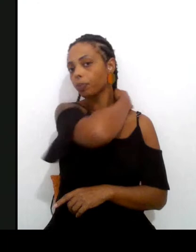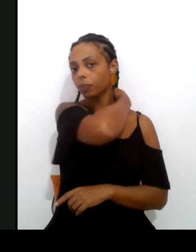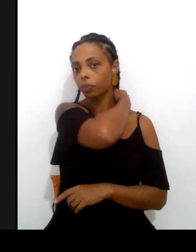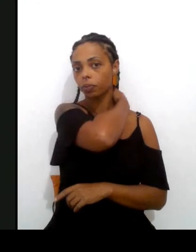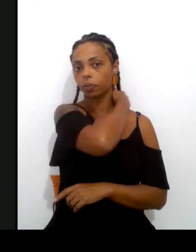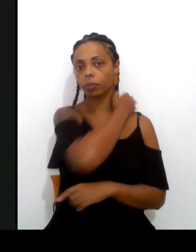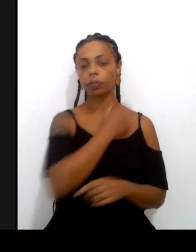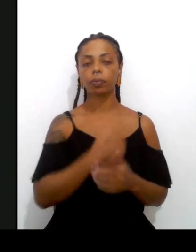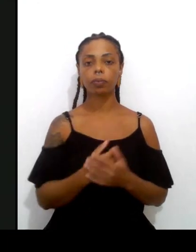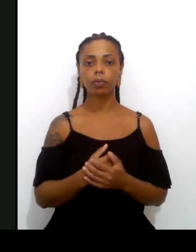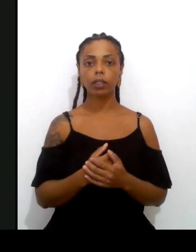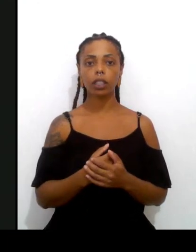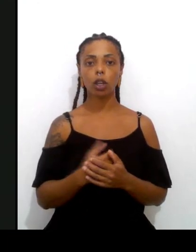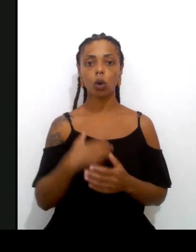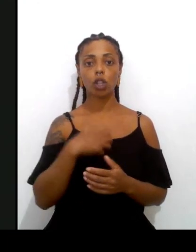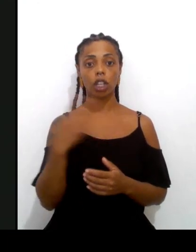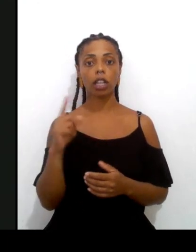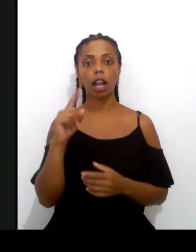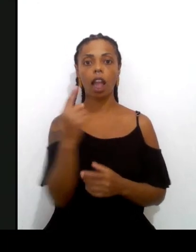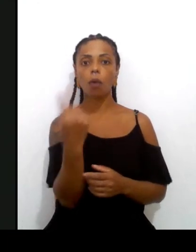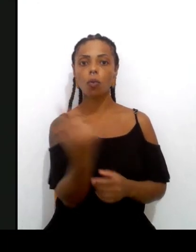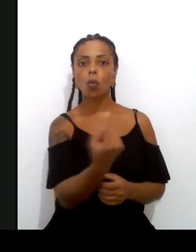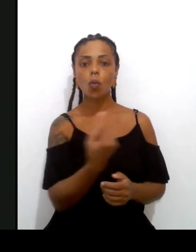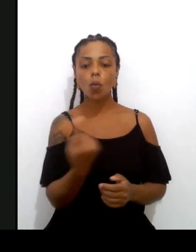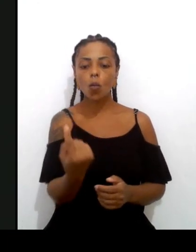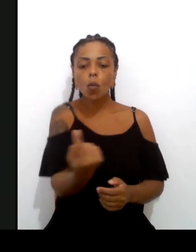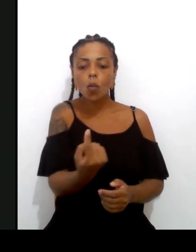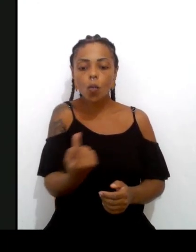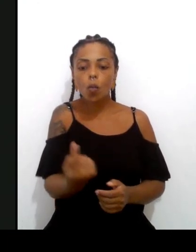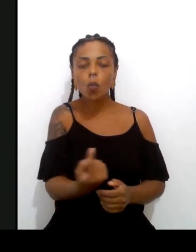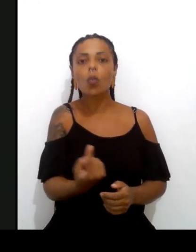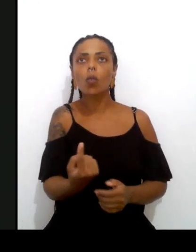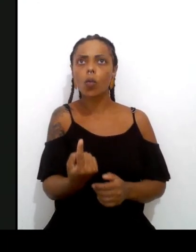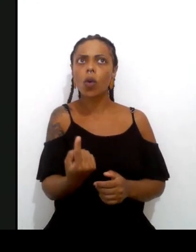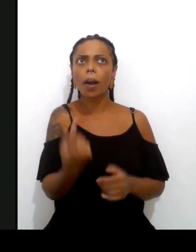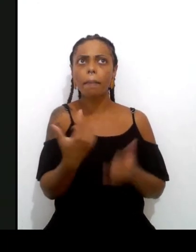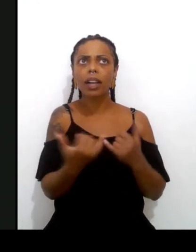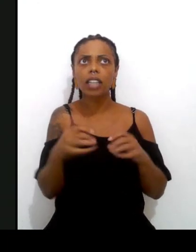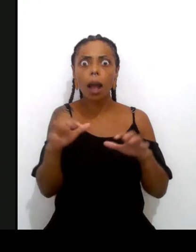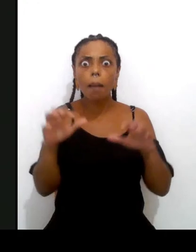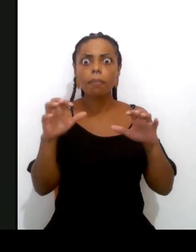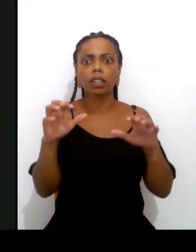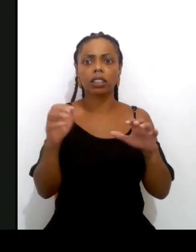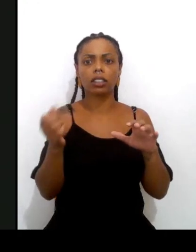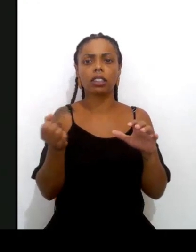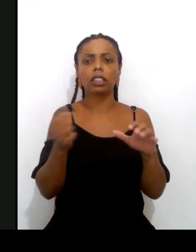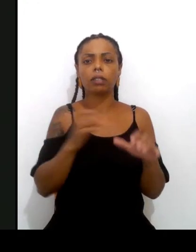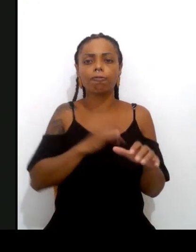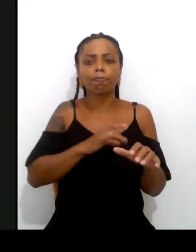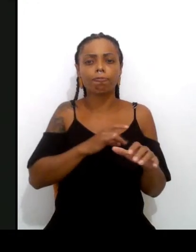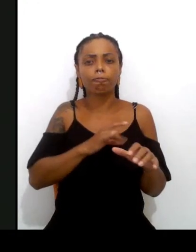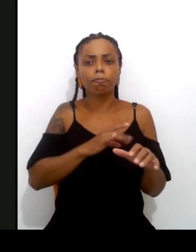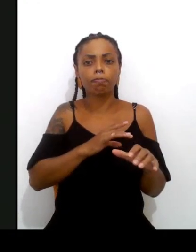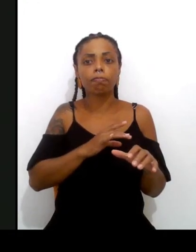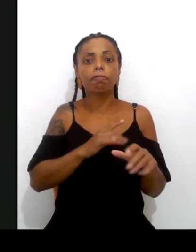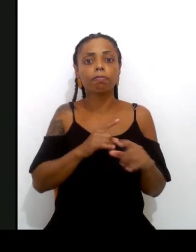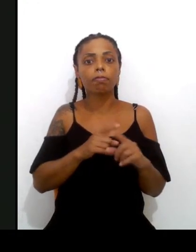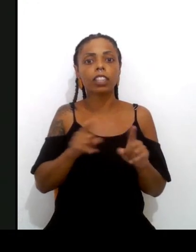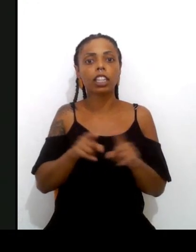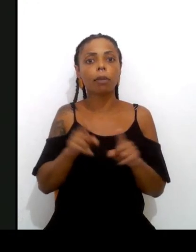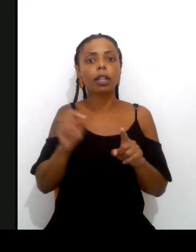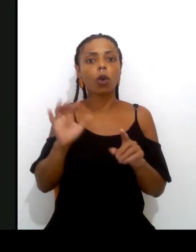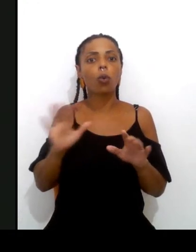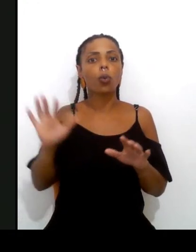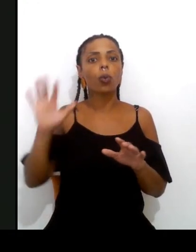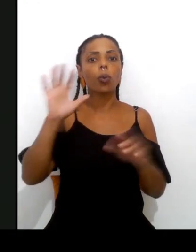forma é espectral ameaçadora e sombria apenas visível contra o fundo preto pela tonalidade vermelha que